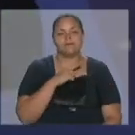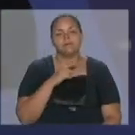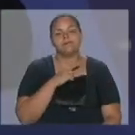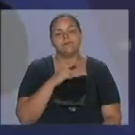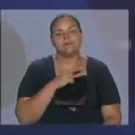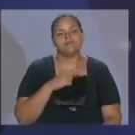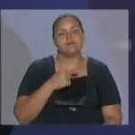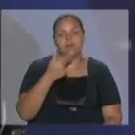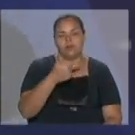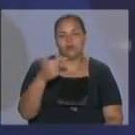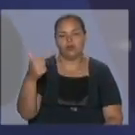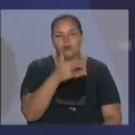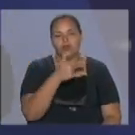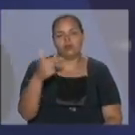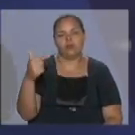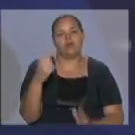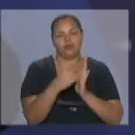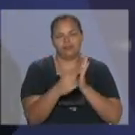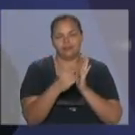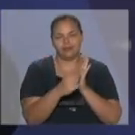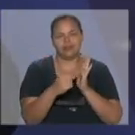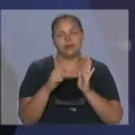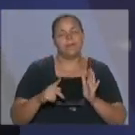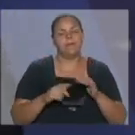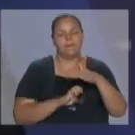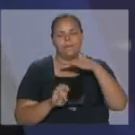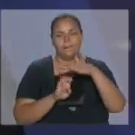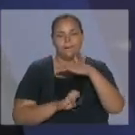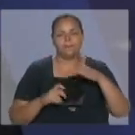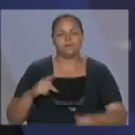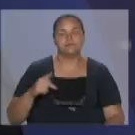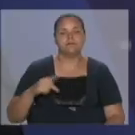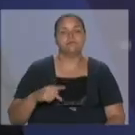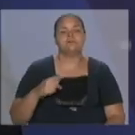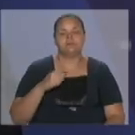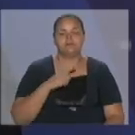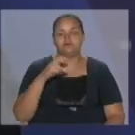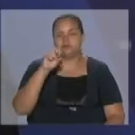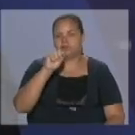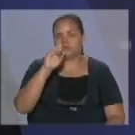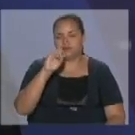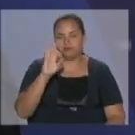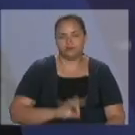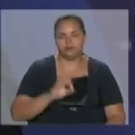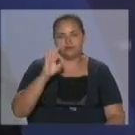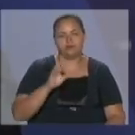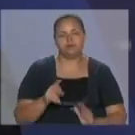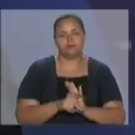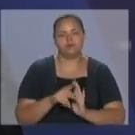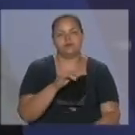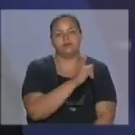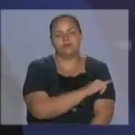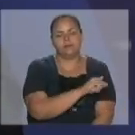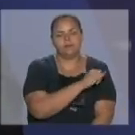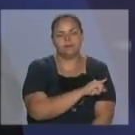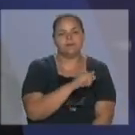mais 22 dispositivos que a Petrobras utilizou. Tem petróleo, 80% está no Rio de Janeiro, eu não acredito que vá